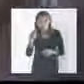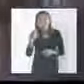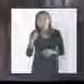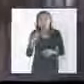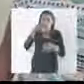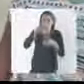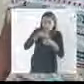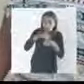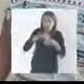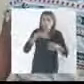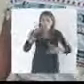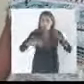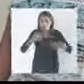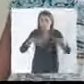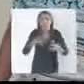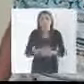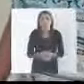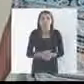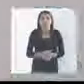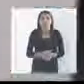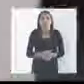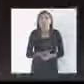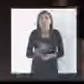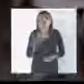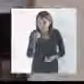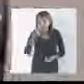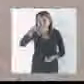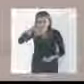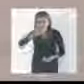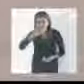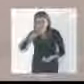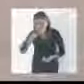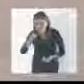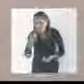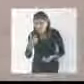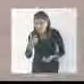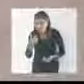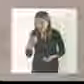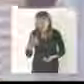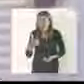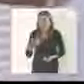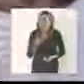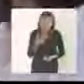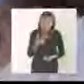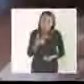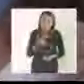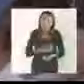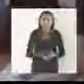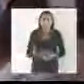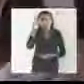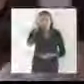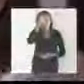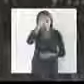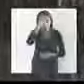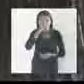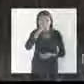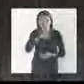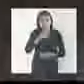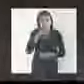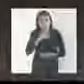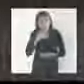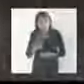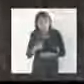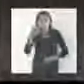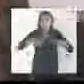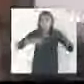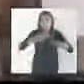era o irmão. Ele era mais vizinho que político aqui. Tudo bom, dona Maísa? Como é que a senhora tá? Tô bem. Aprendi com meu pai que a política,